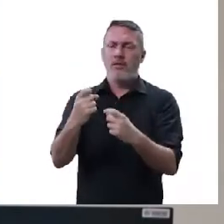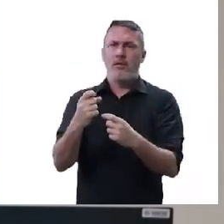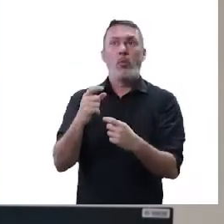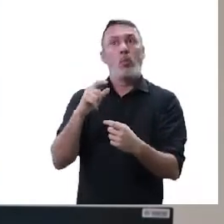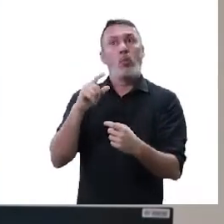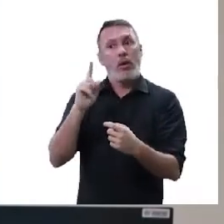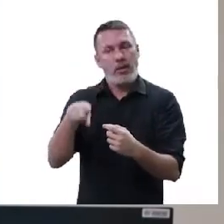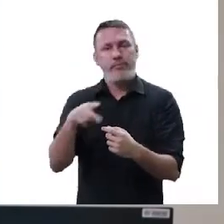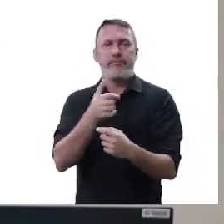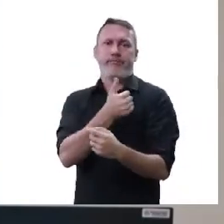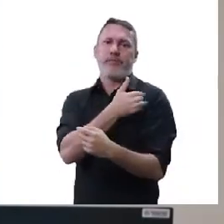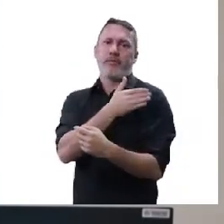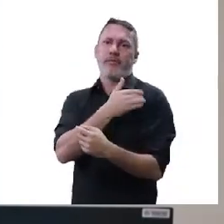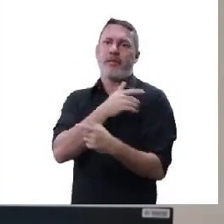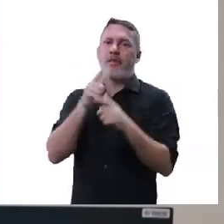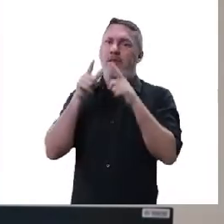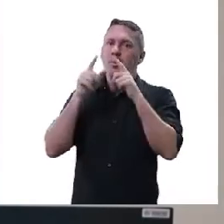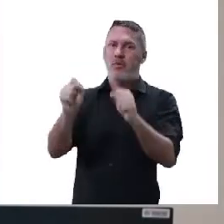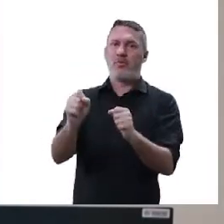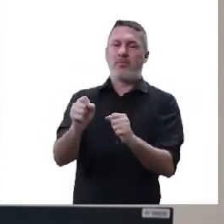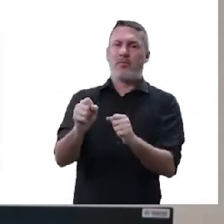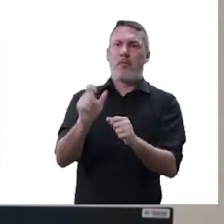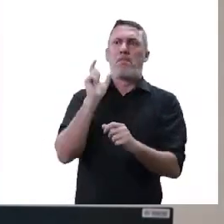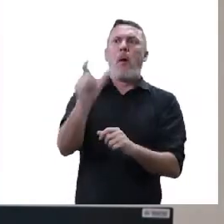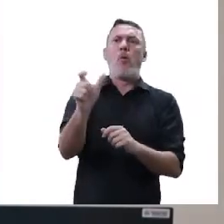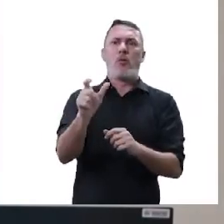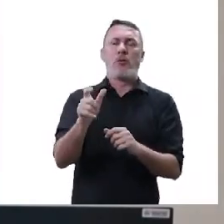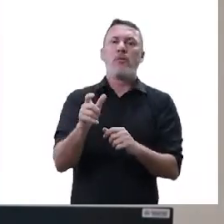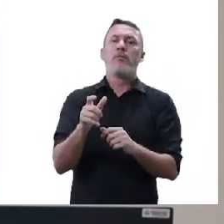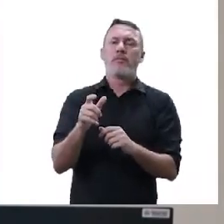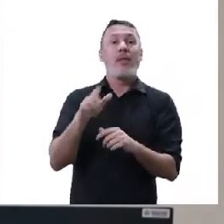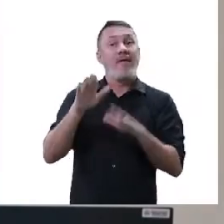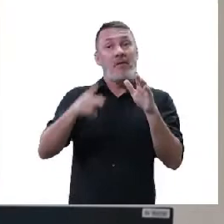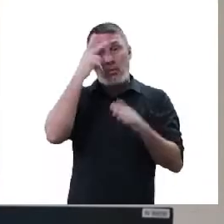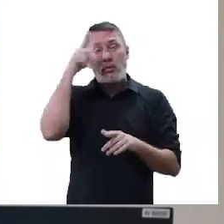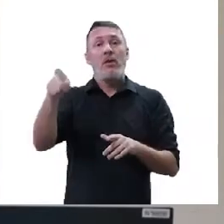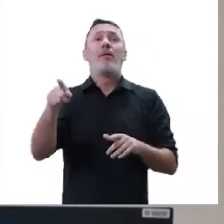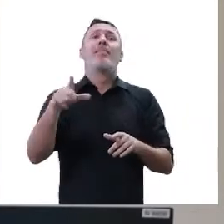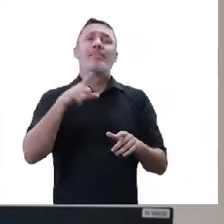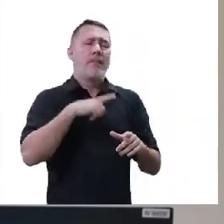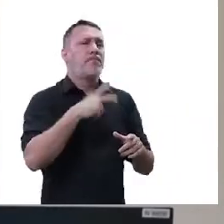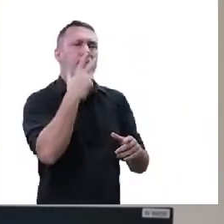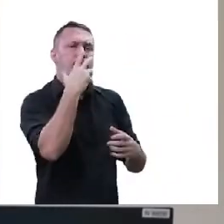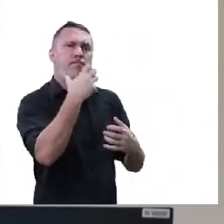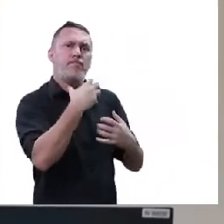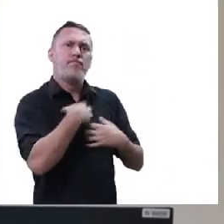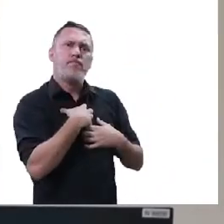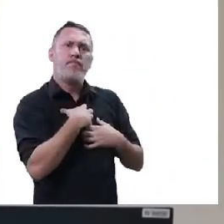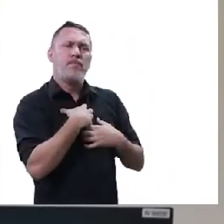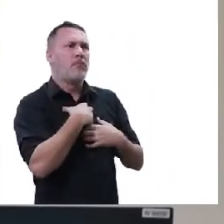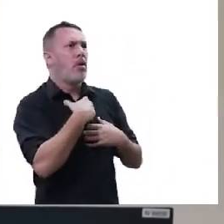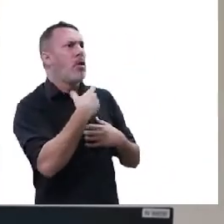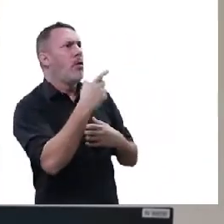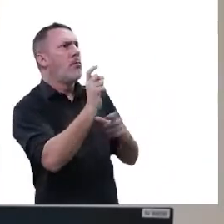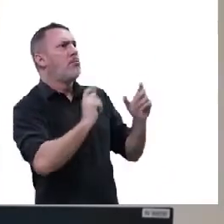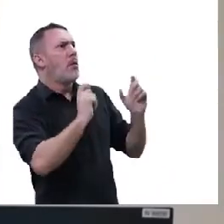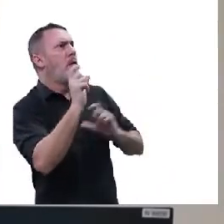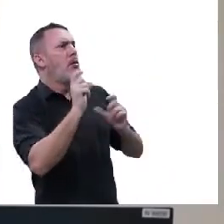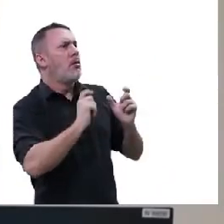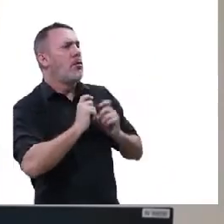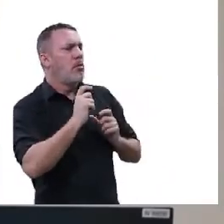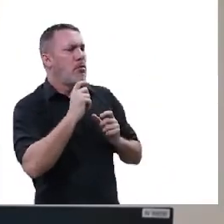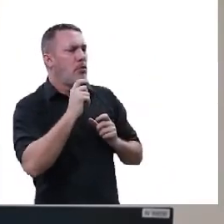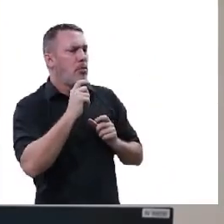violência e preconceito linguístico. Aquela pessoa, ela pode ser atingida no íntimo dela. Quando você,